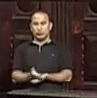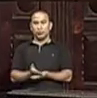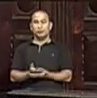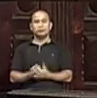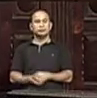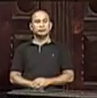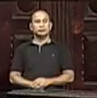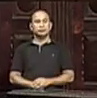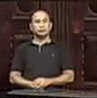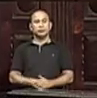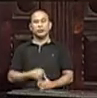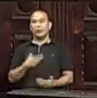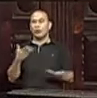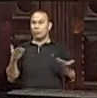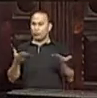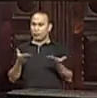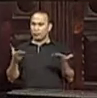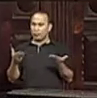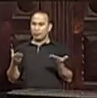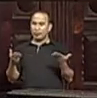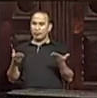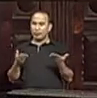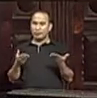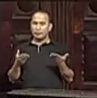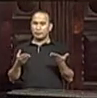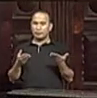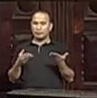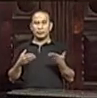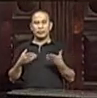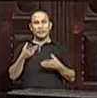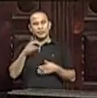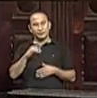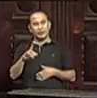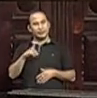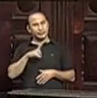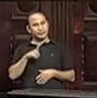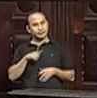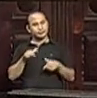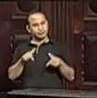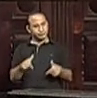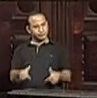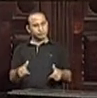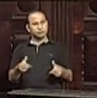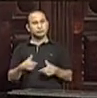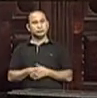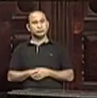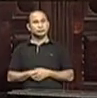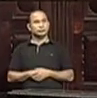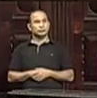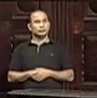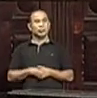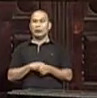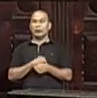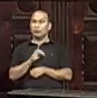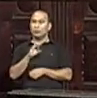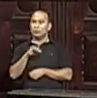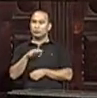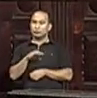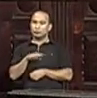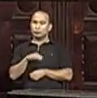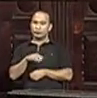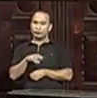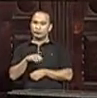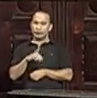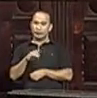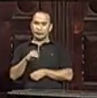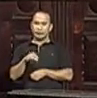inexoravelmente, agora, no mérito, ele vai ter que se posicionar pela inconstitucionalidade